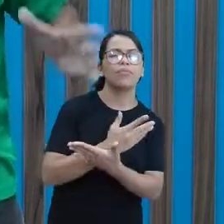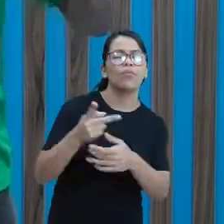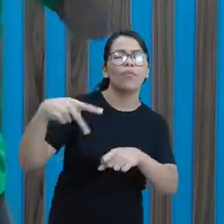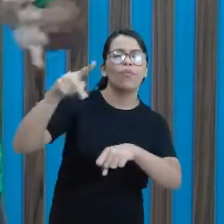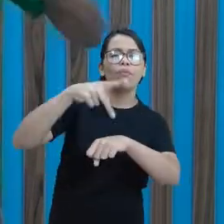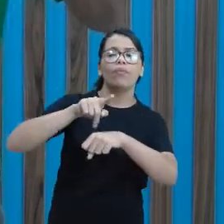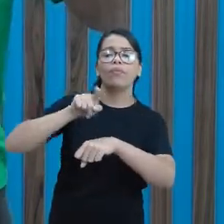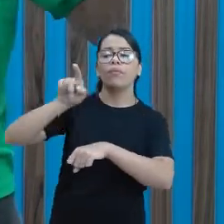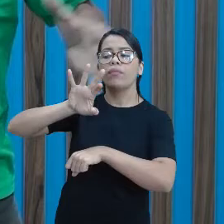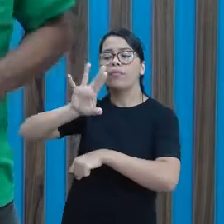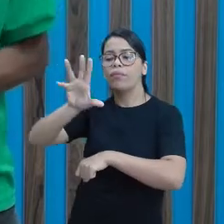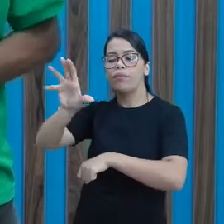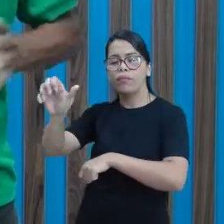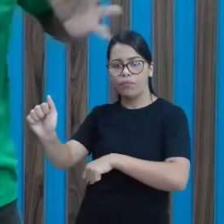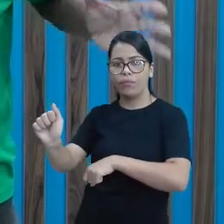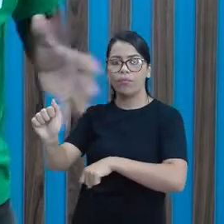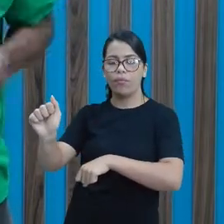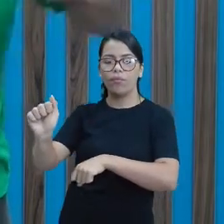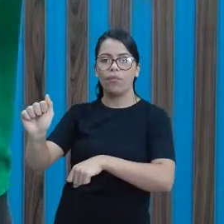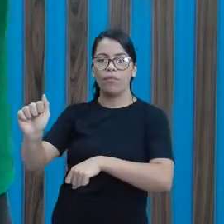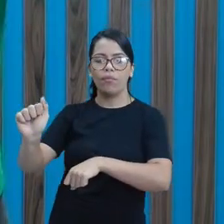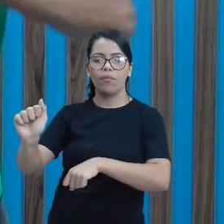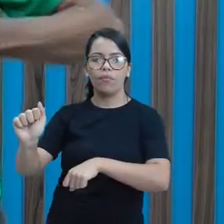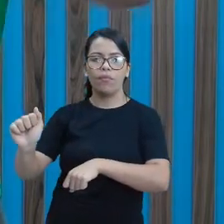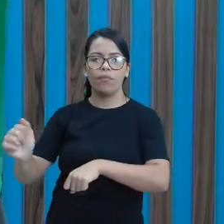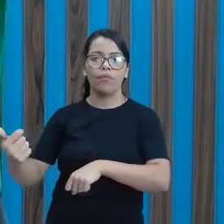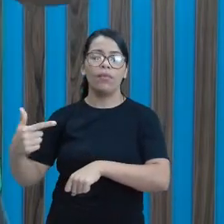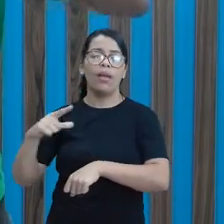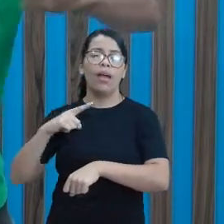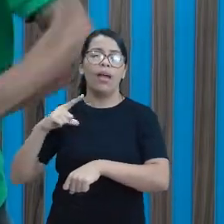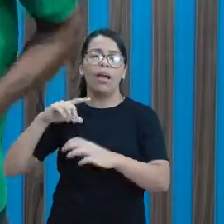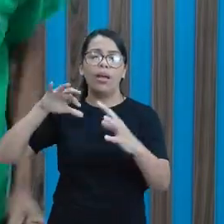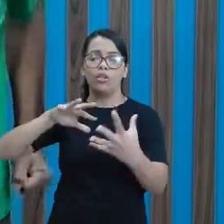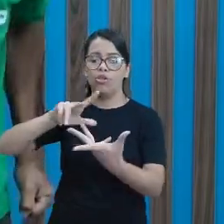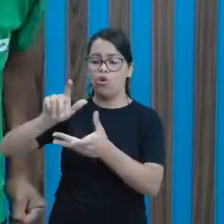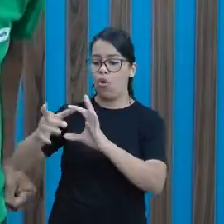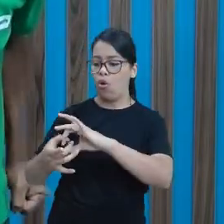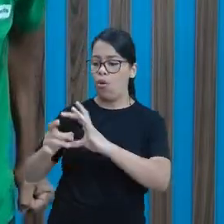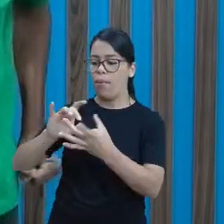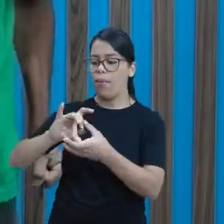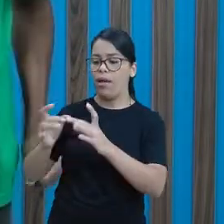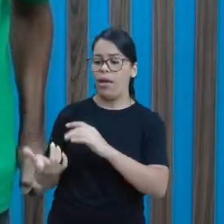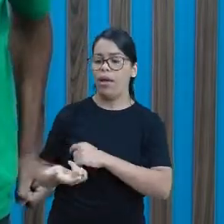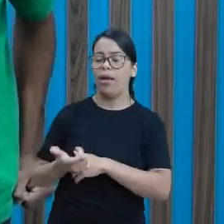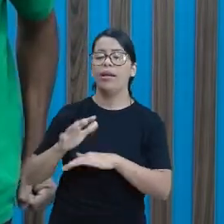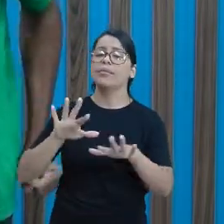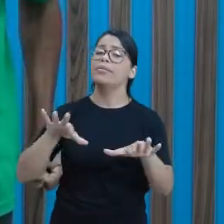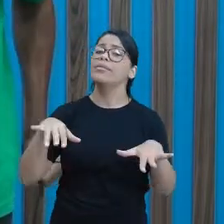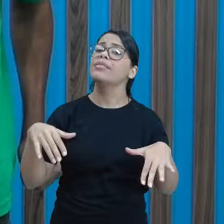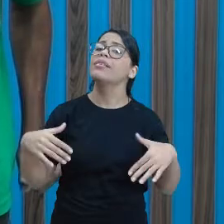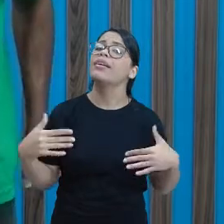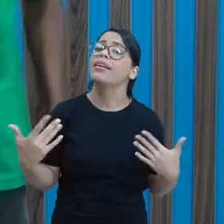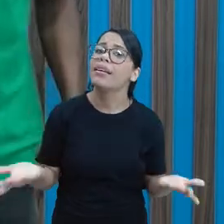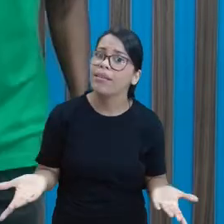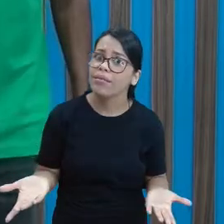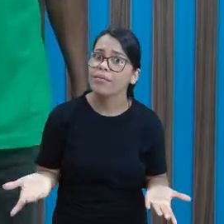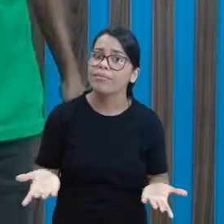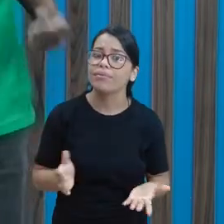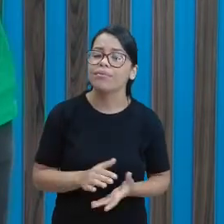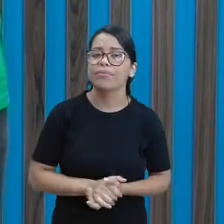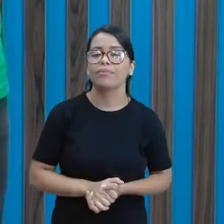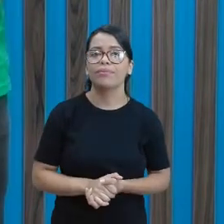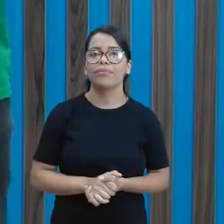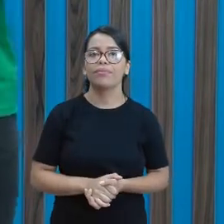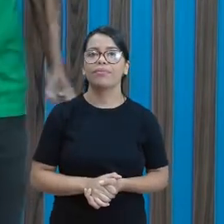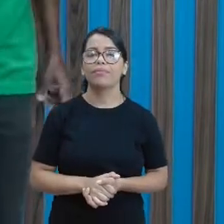África, ou algumas tribos estão globalizadas, estão podendo assistir a aula do professor agora? Será? Então,